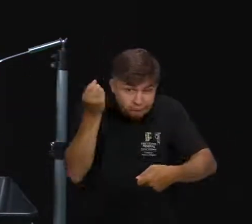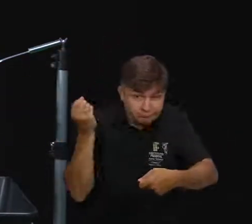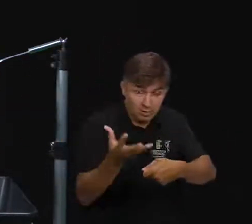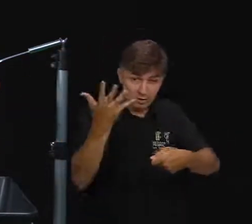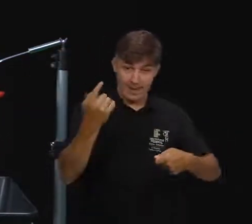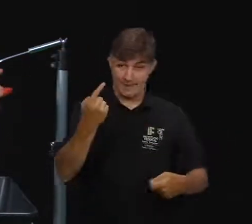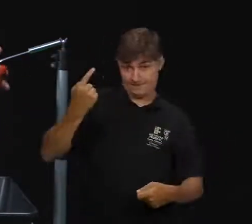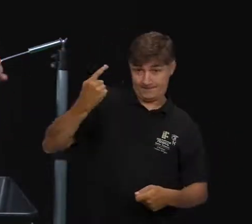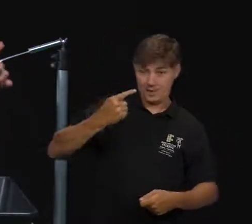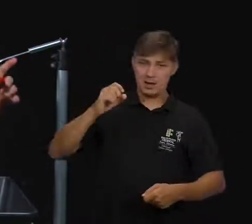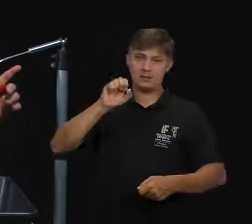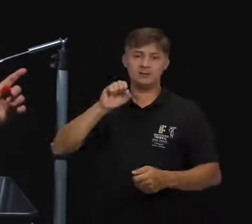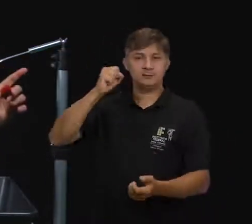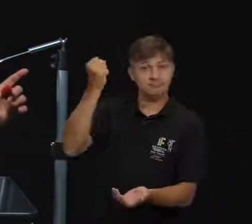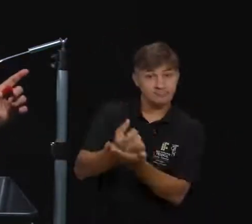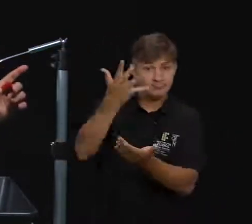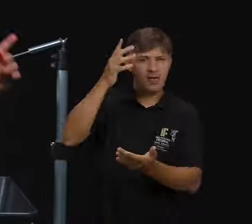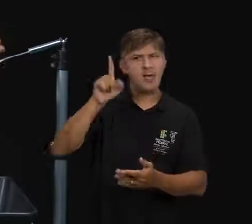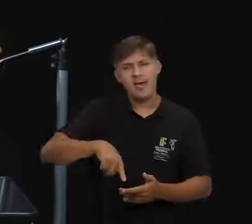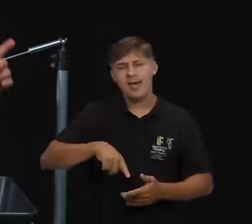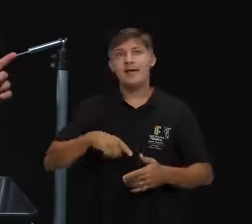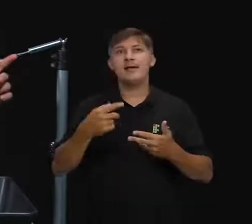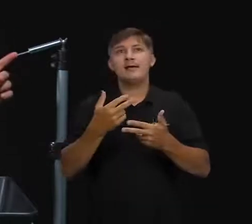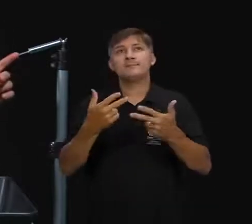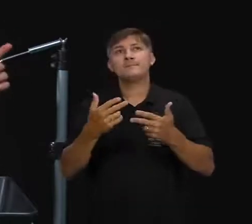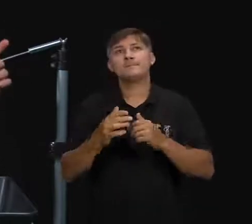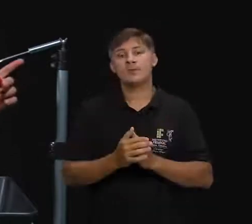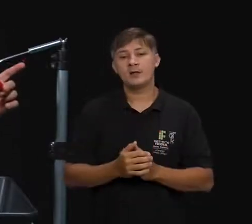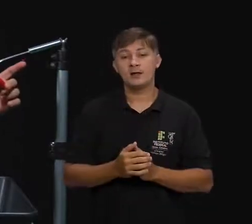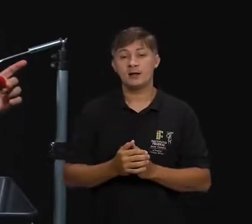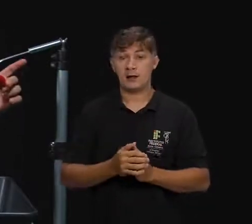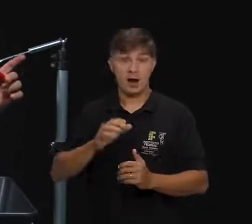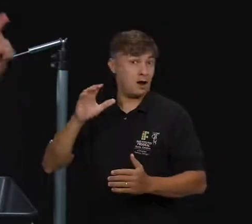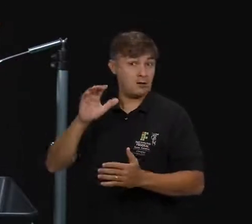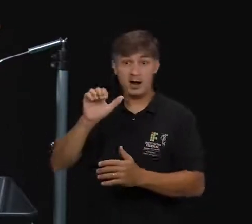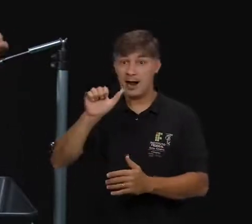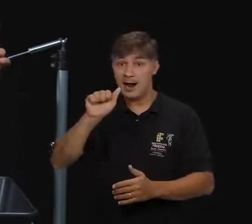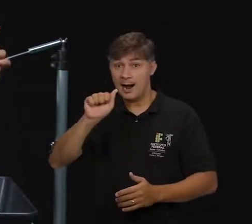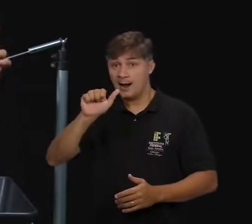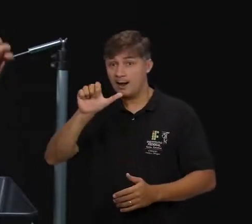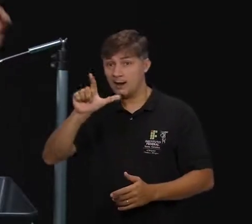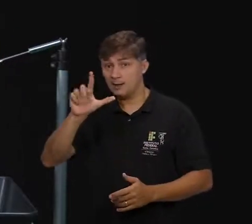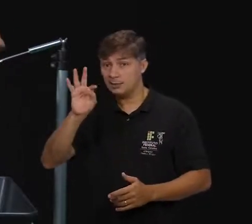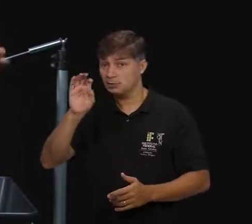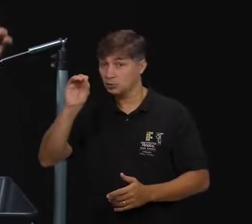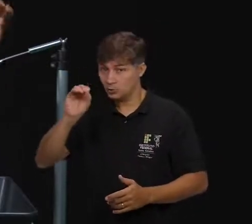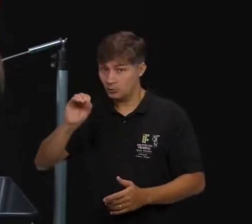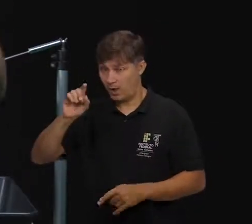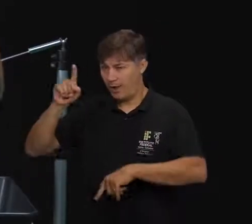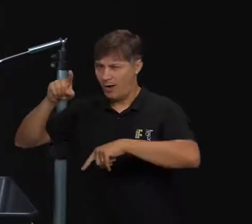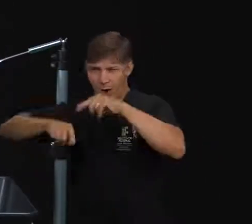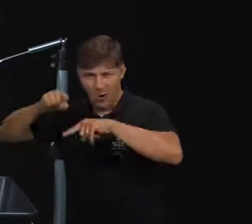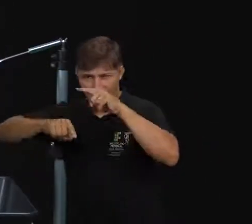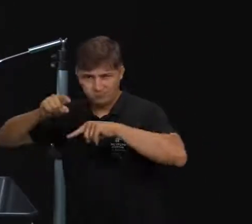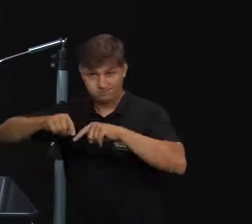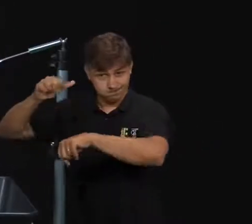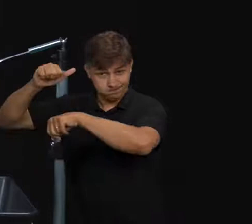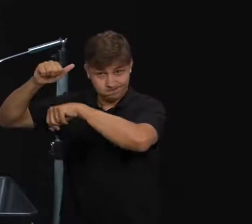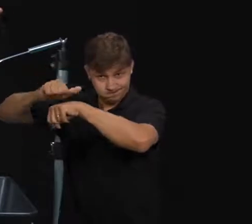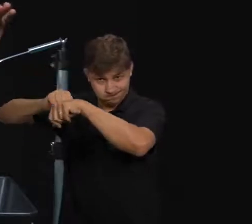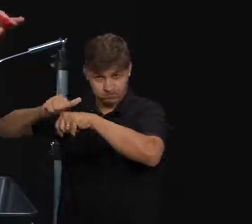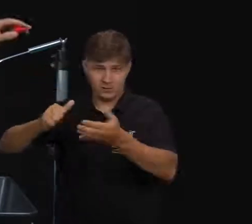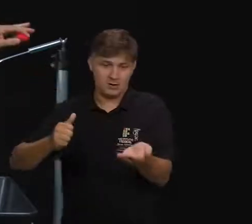ó. Esse primeiro splash que a gente vai fazer é um splash de alto impacto. Ou seja, eu jogo algo